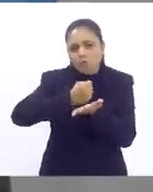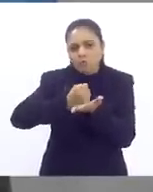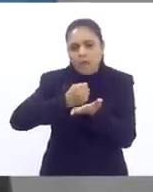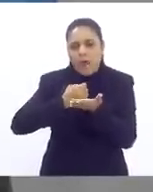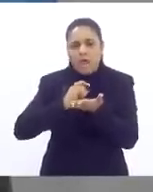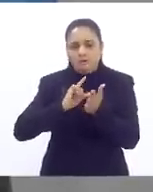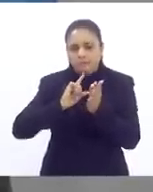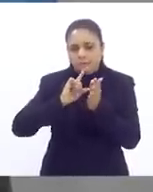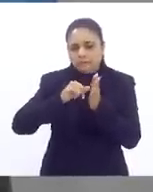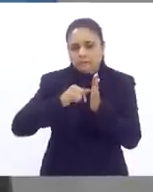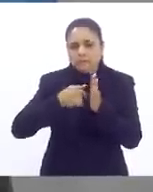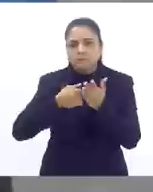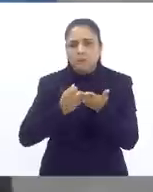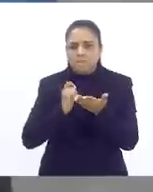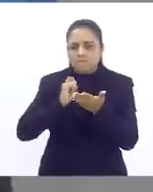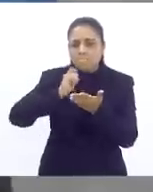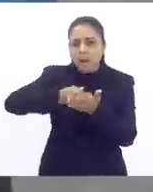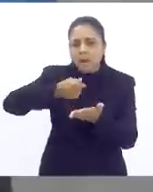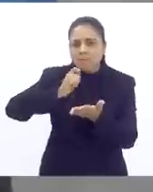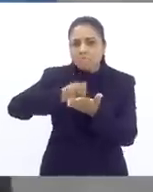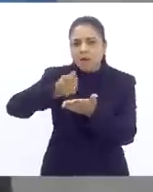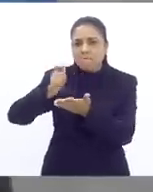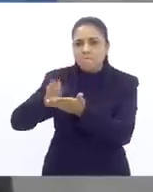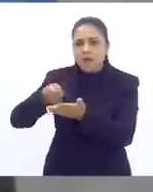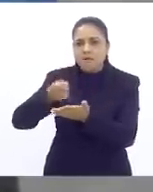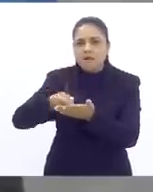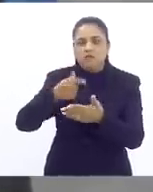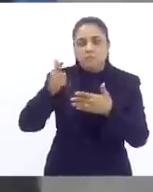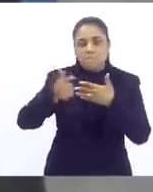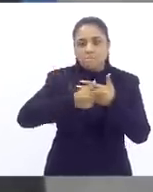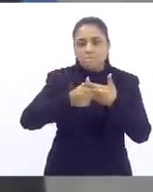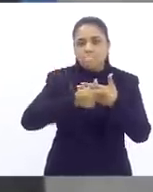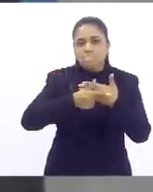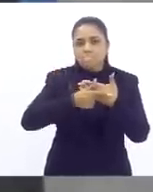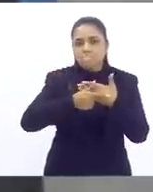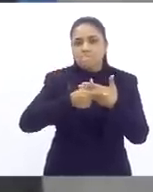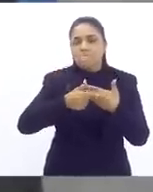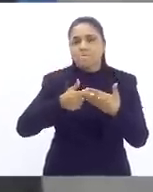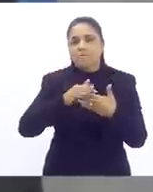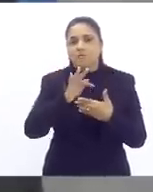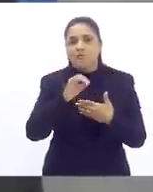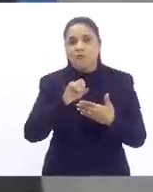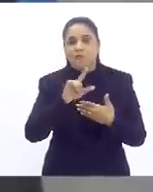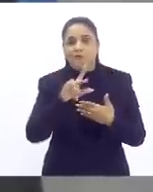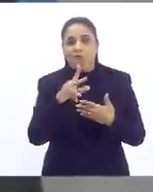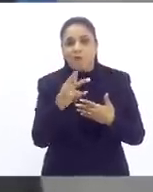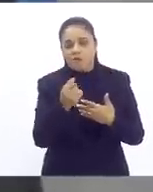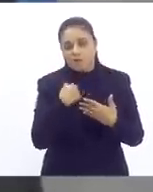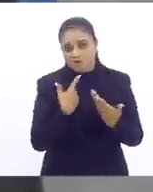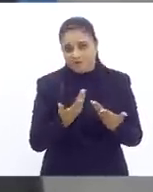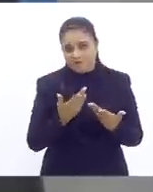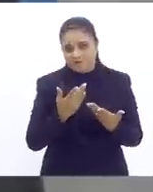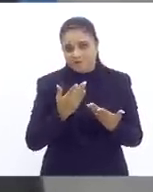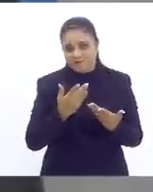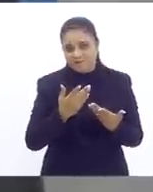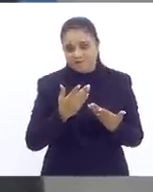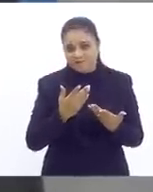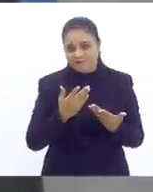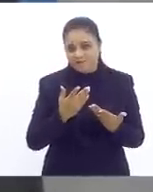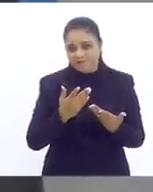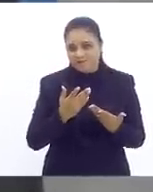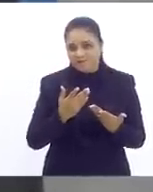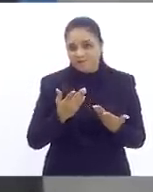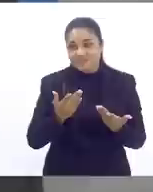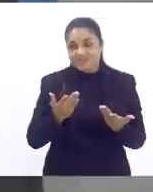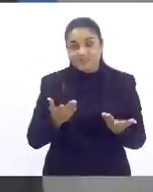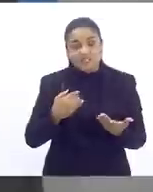do pagamento da folha com contratos realizados fora do Brasil Então a gente não pode deixar